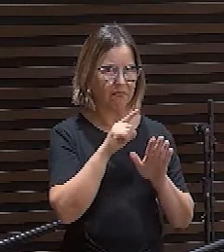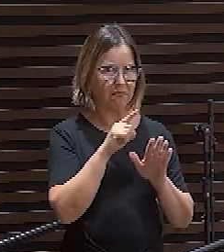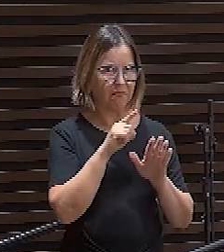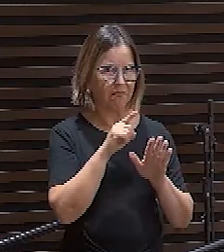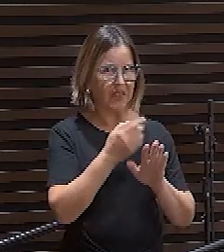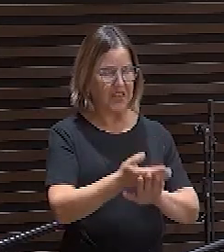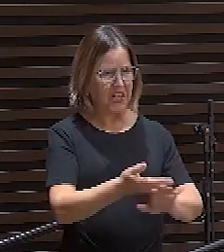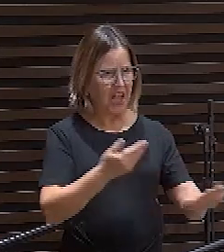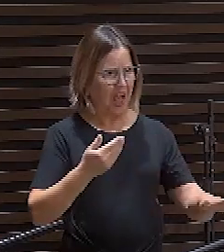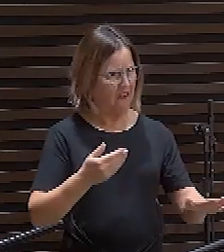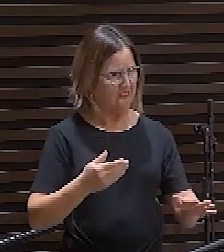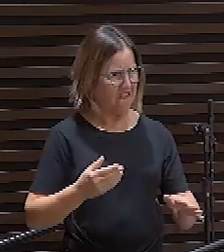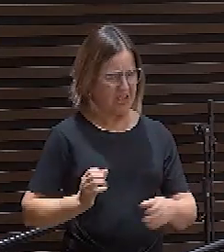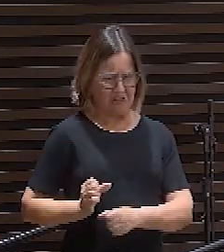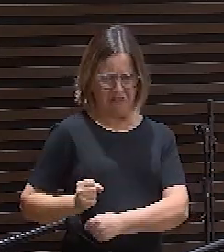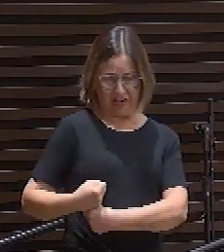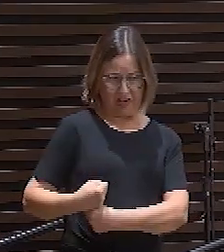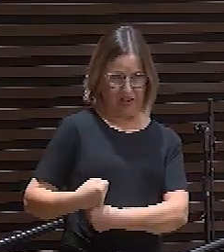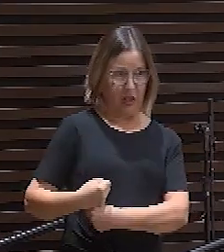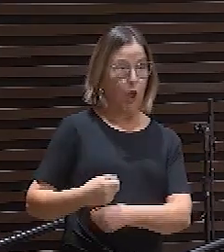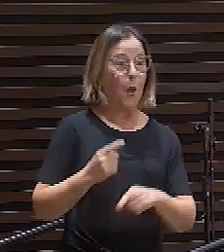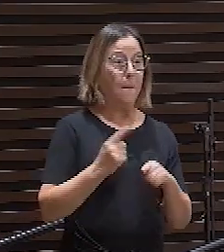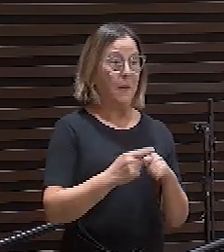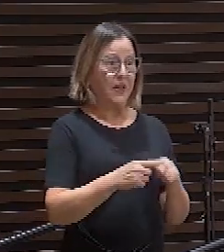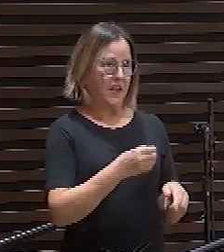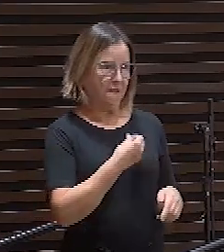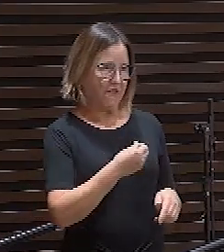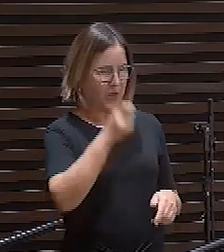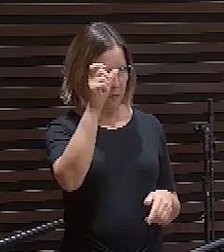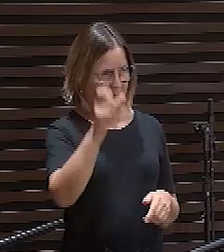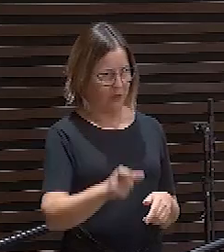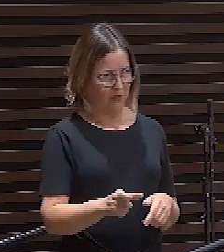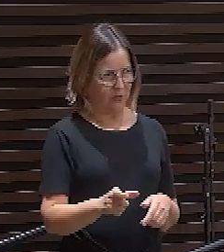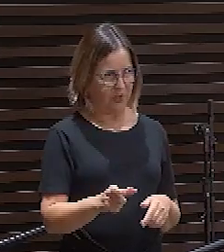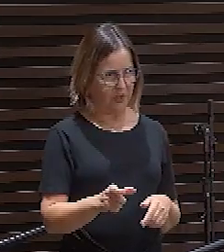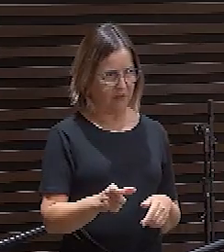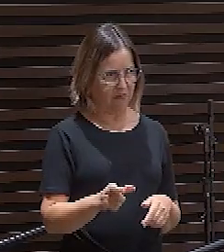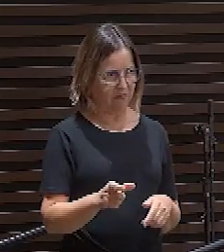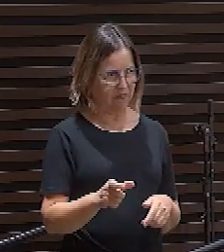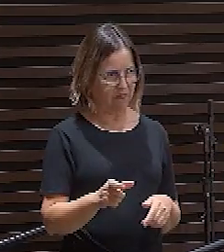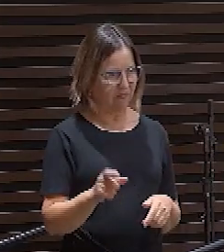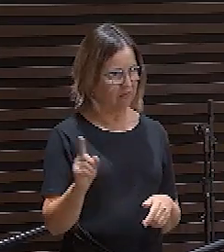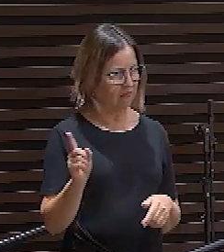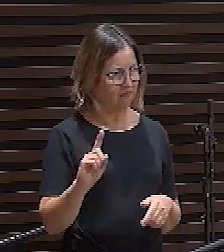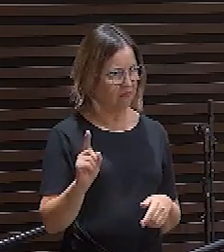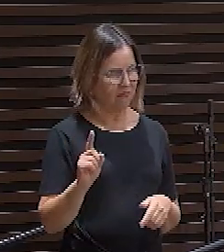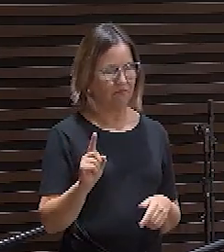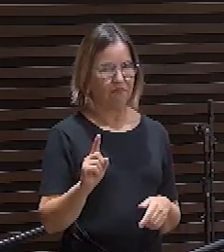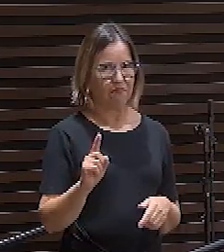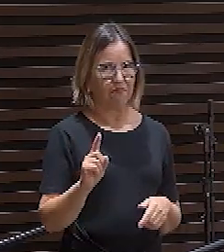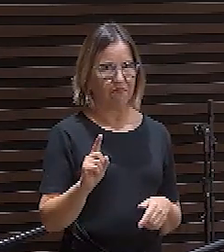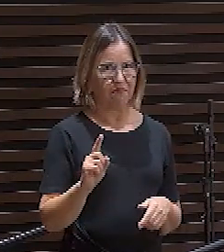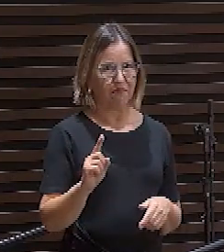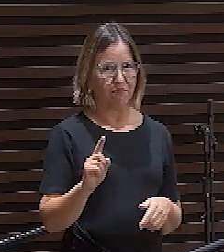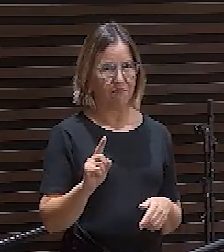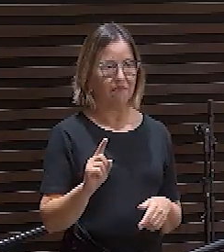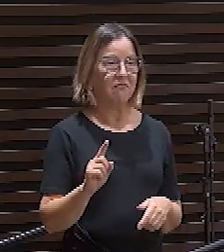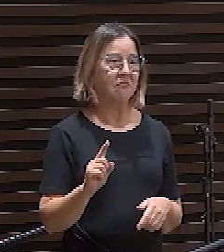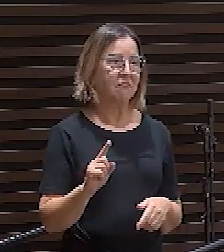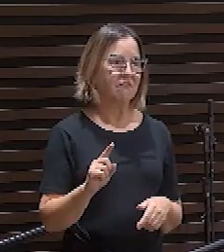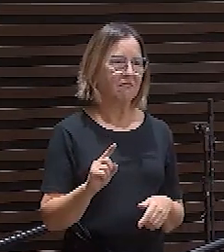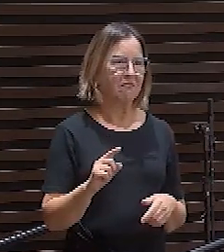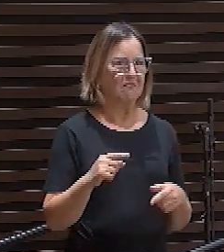avareza, porque a vida de um homem não consiste na abundância dos bens que ele possui. E